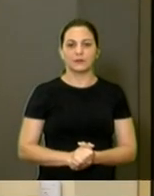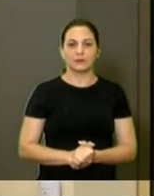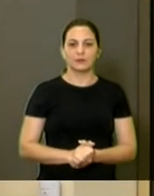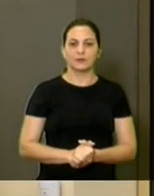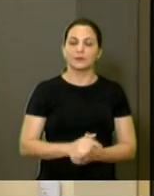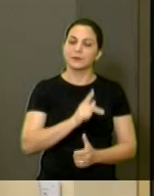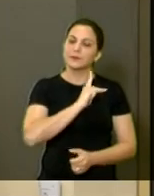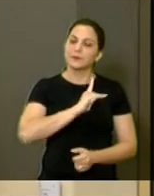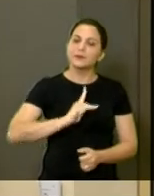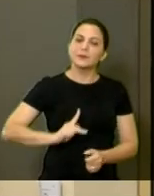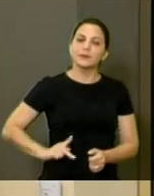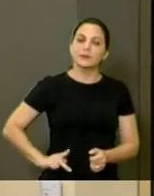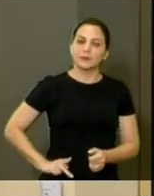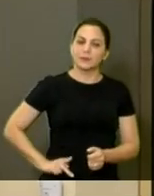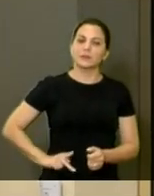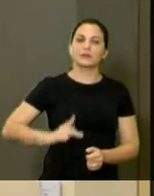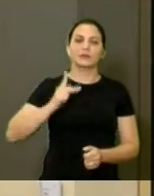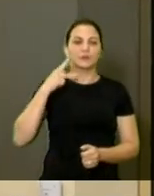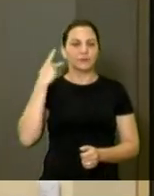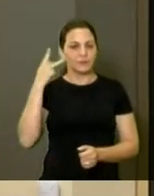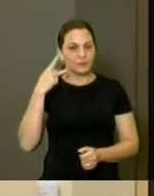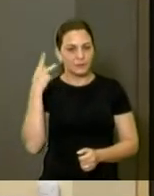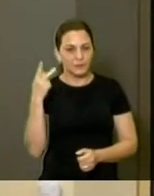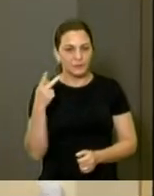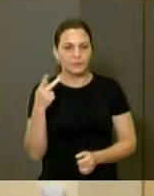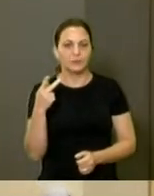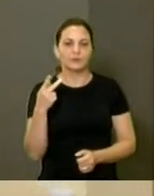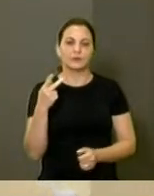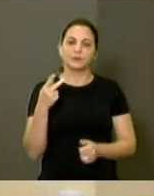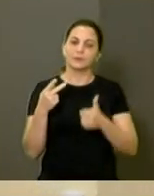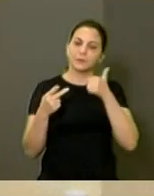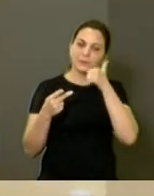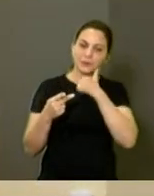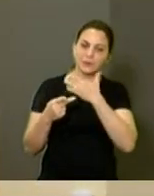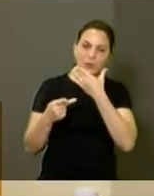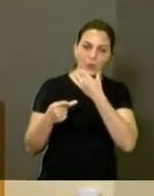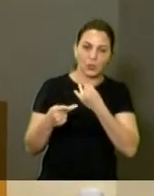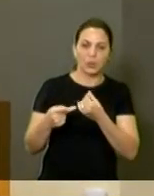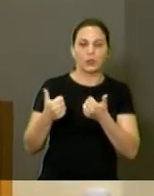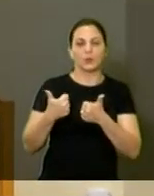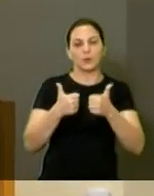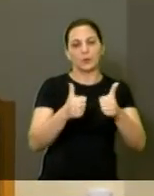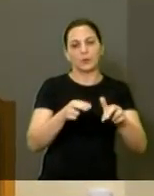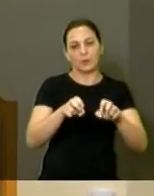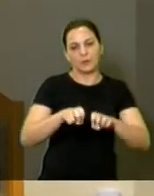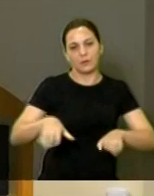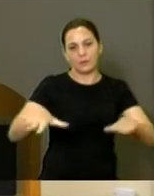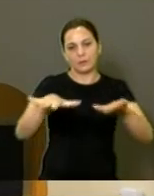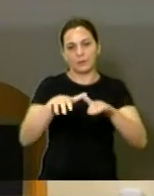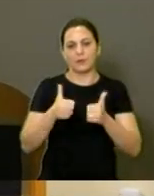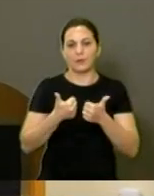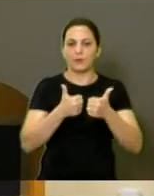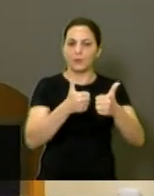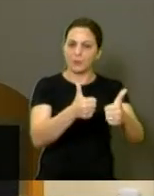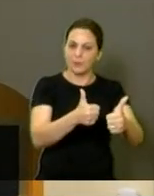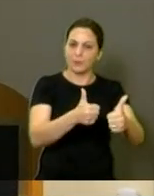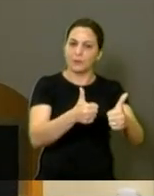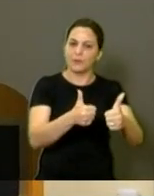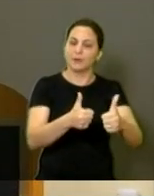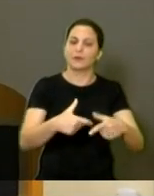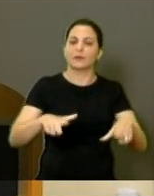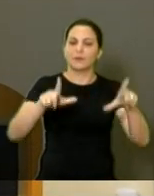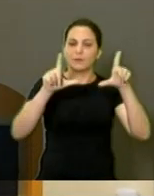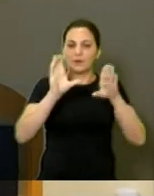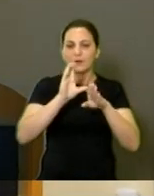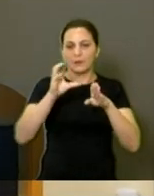senhor presidente senhores vereadores vereadoras aqueles que nos acompanham plenário aqueles que nos acompanham pela TV